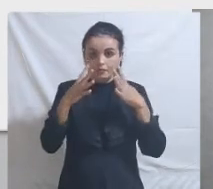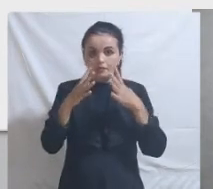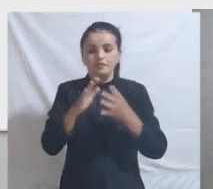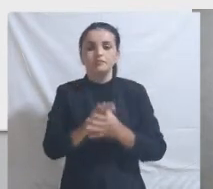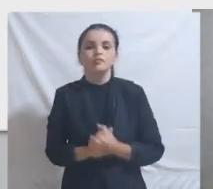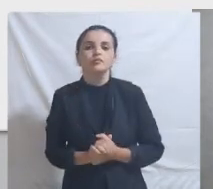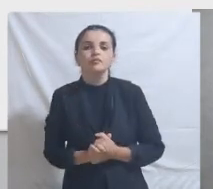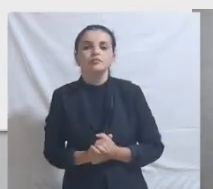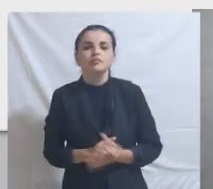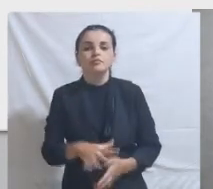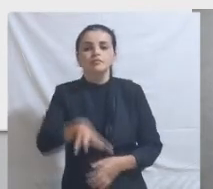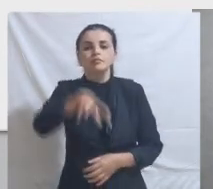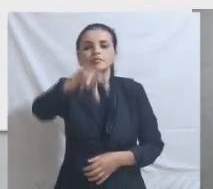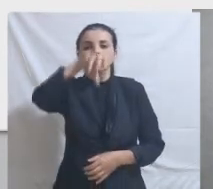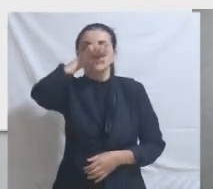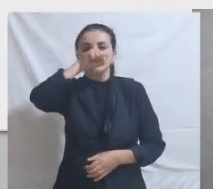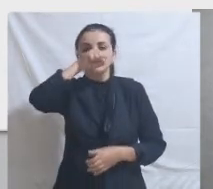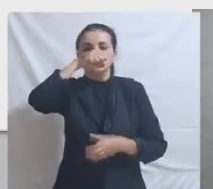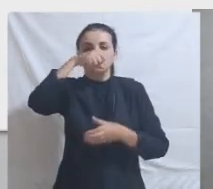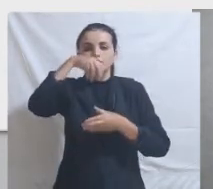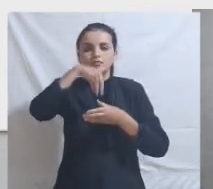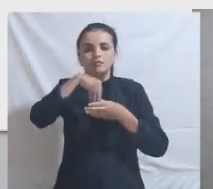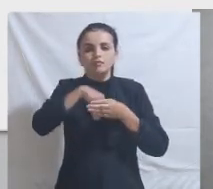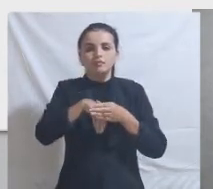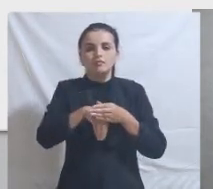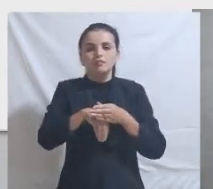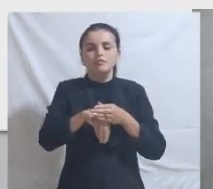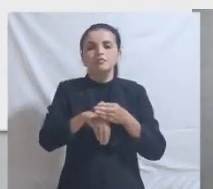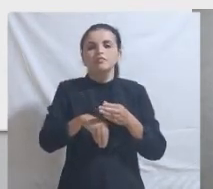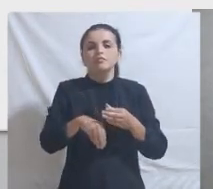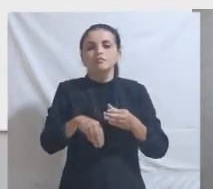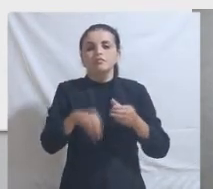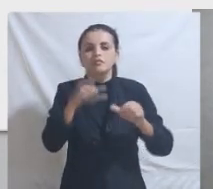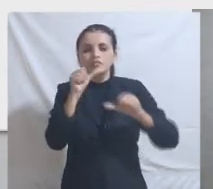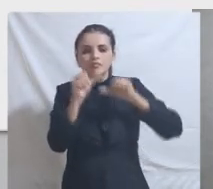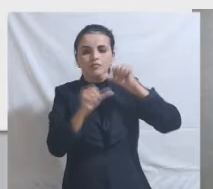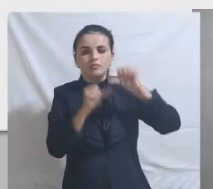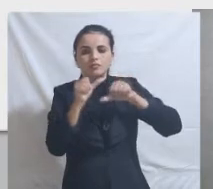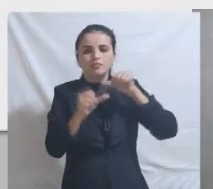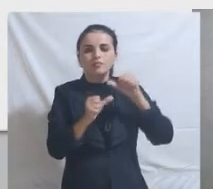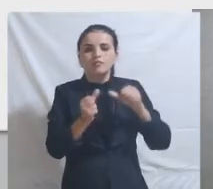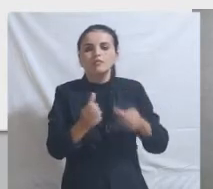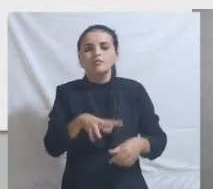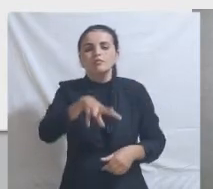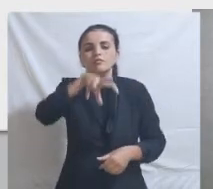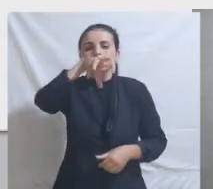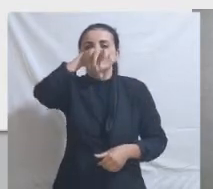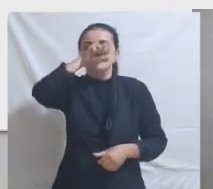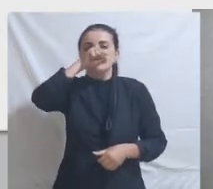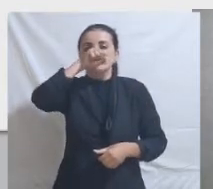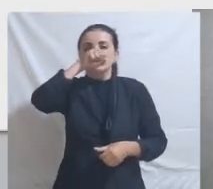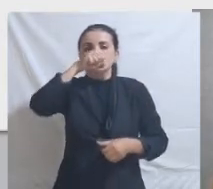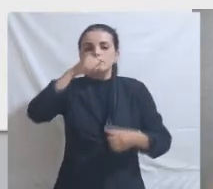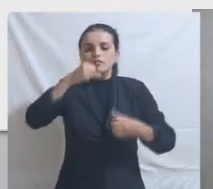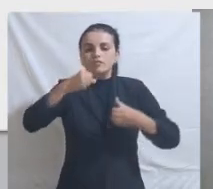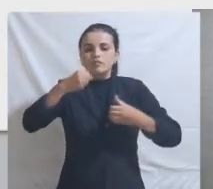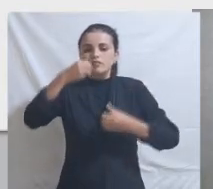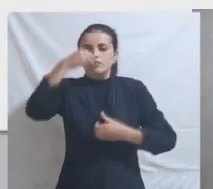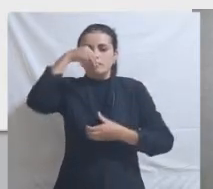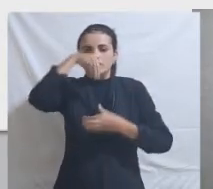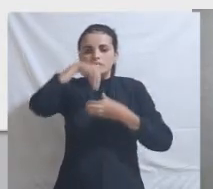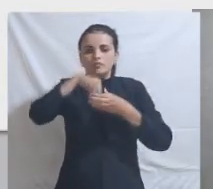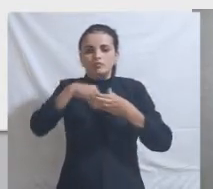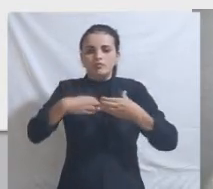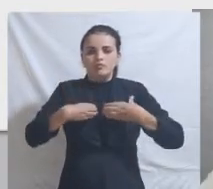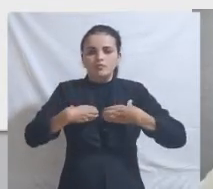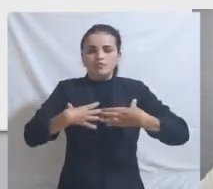sistema respiratório, a função dele é realizar trocas gasosas. Então, isso acontece desde do nosso pulmão até as células do nosso